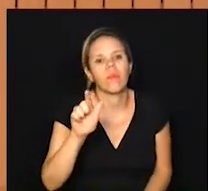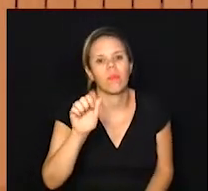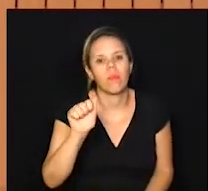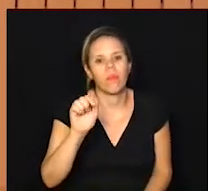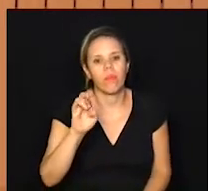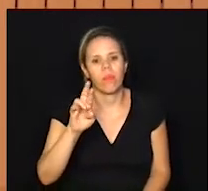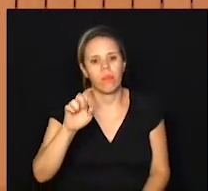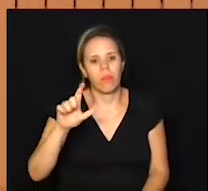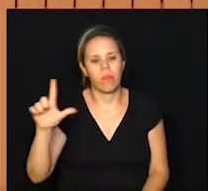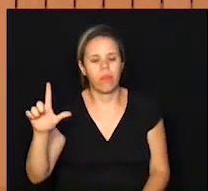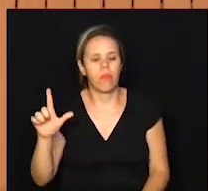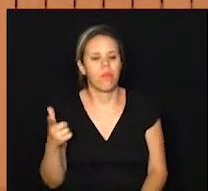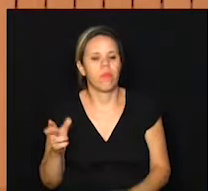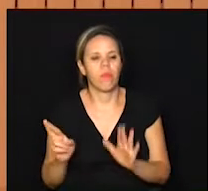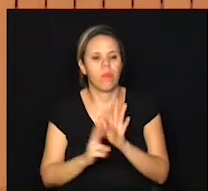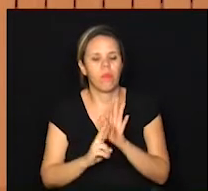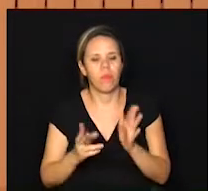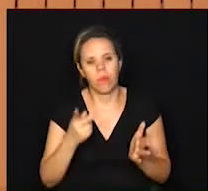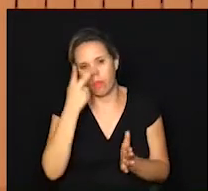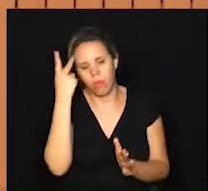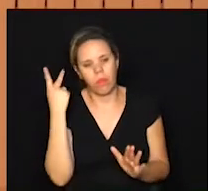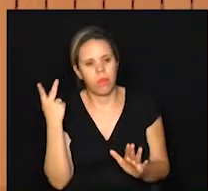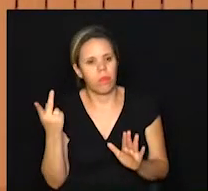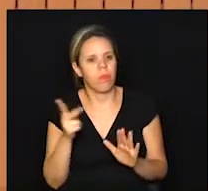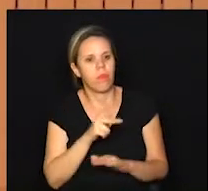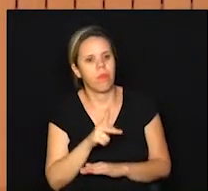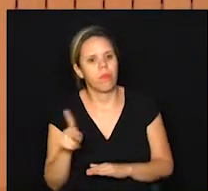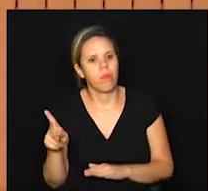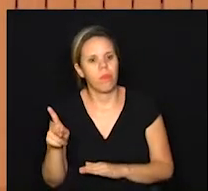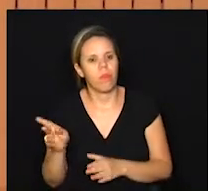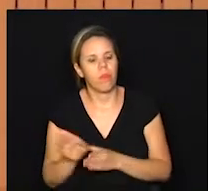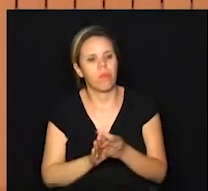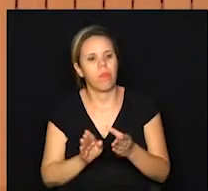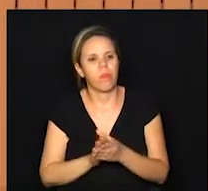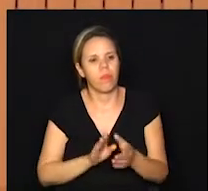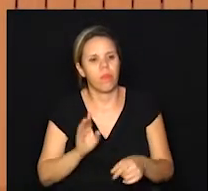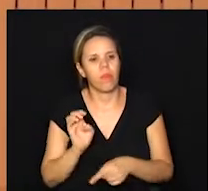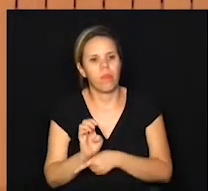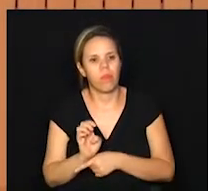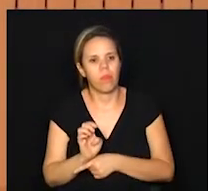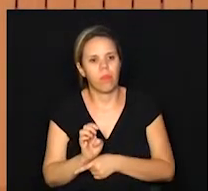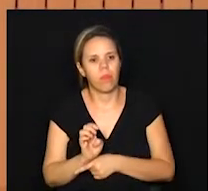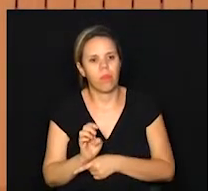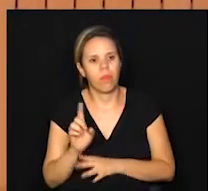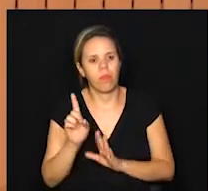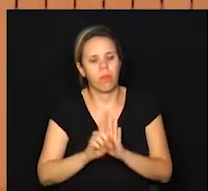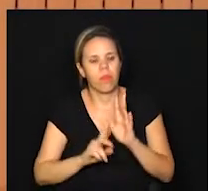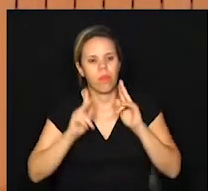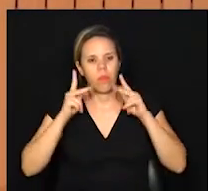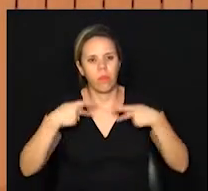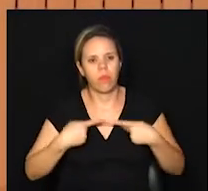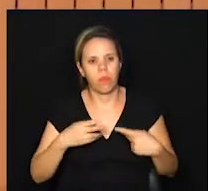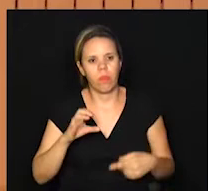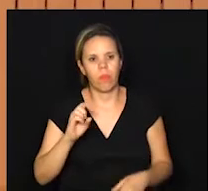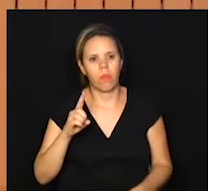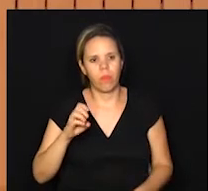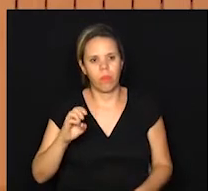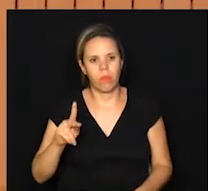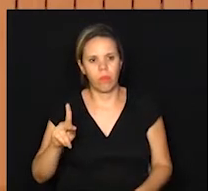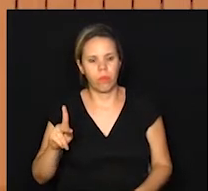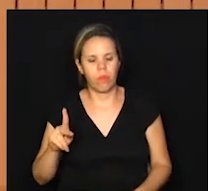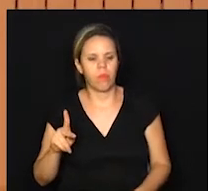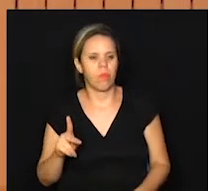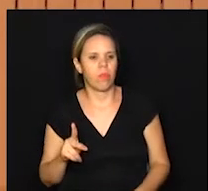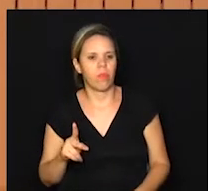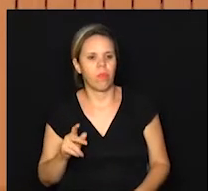que está representando aqui em nome da presidência do Conselho Estadual de Direitos Humanos, o CONDEP, o